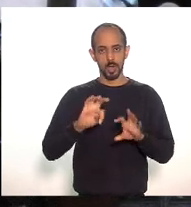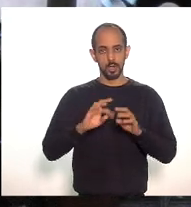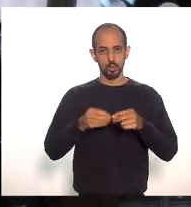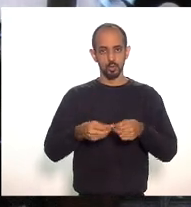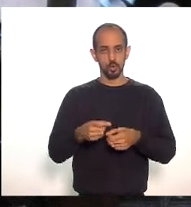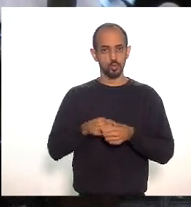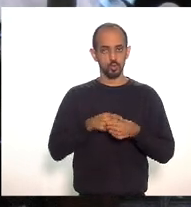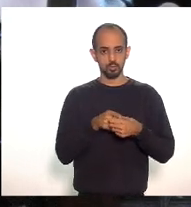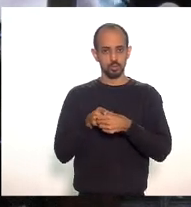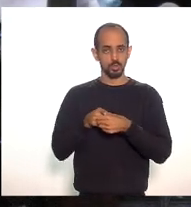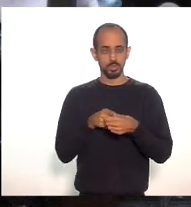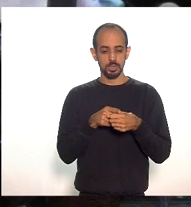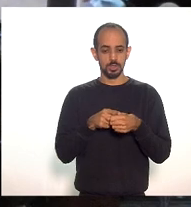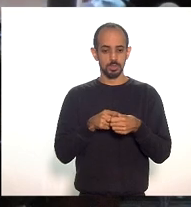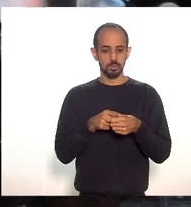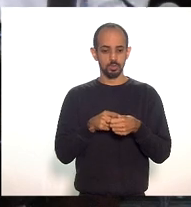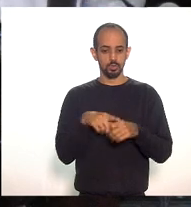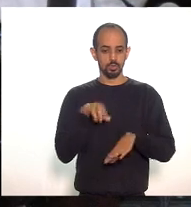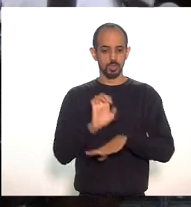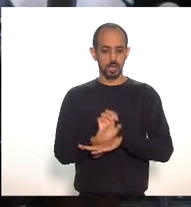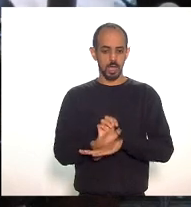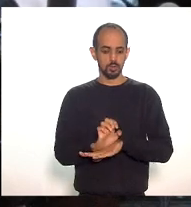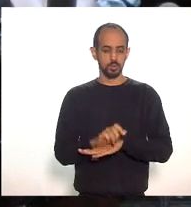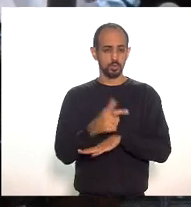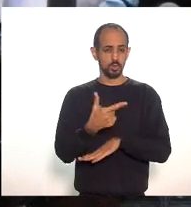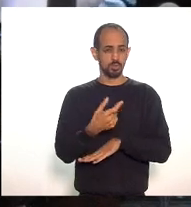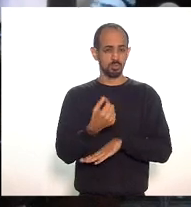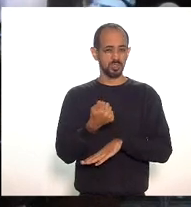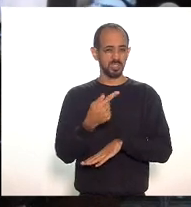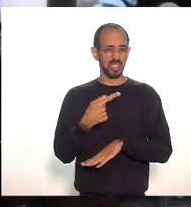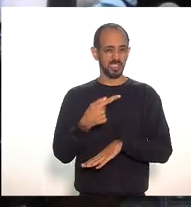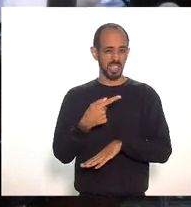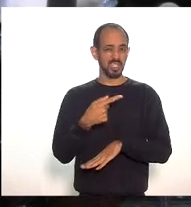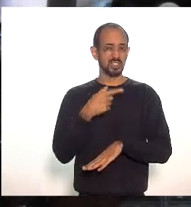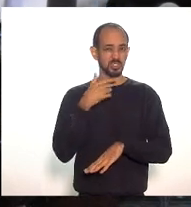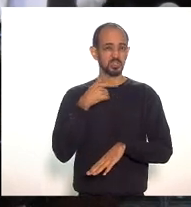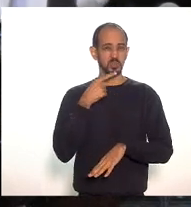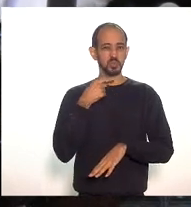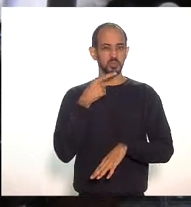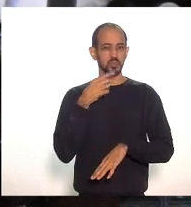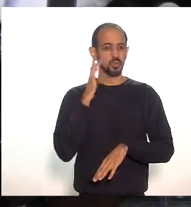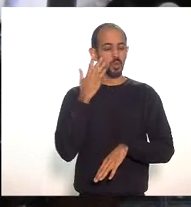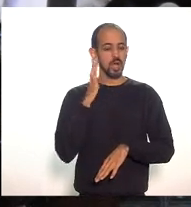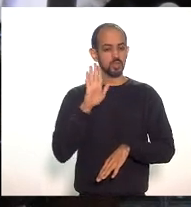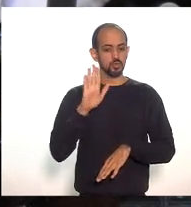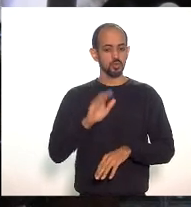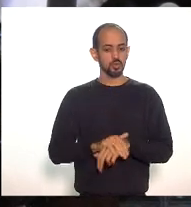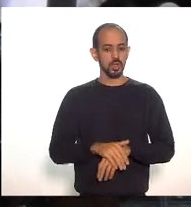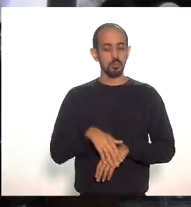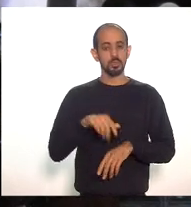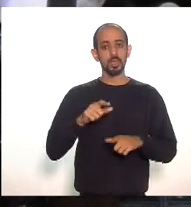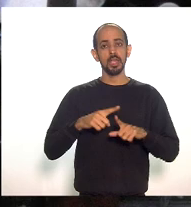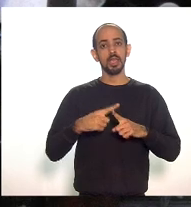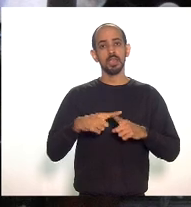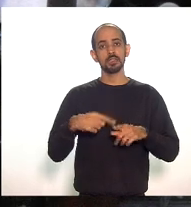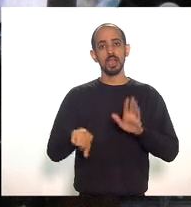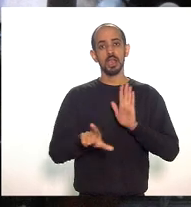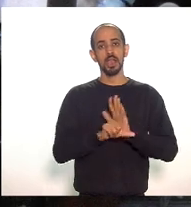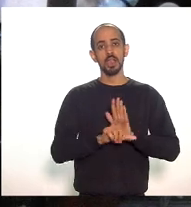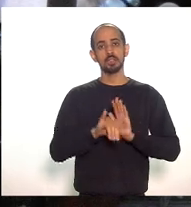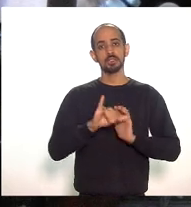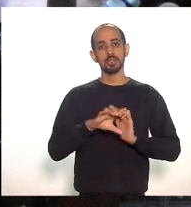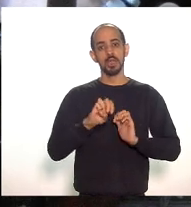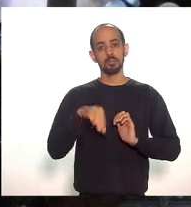17 ou 16 é porque essa é a legislação dos dois por cento de cms Tá certo ou não